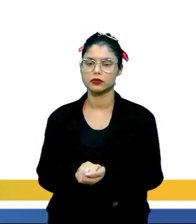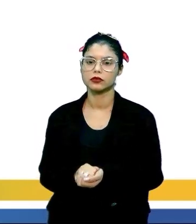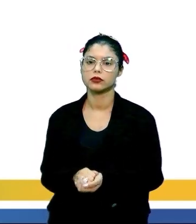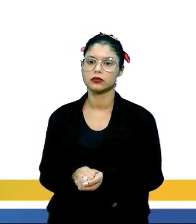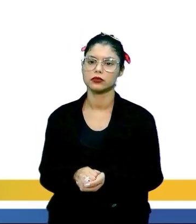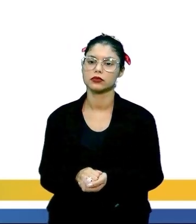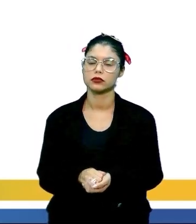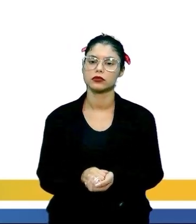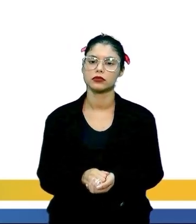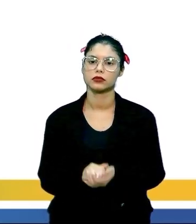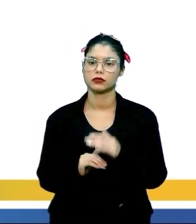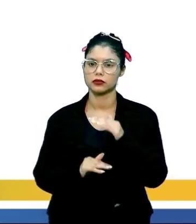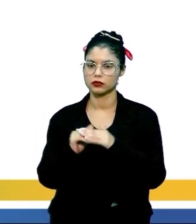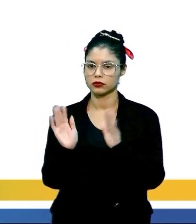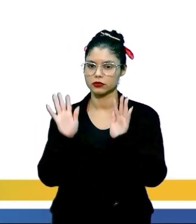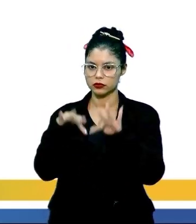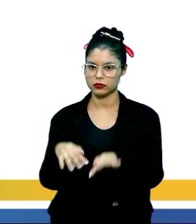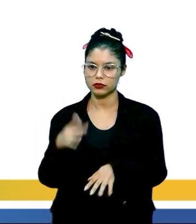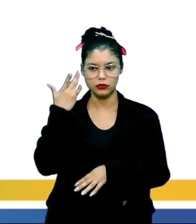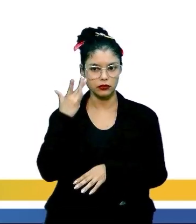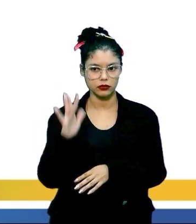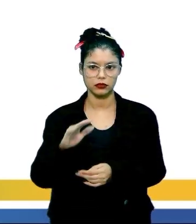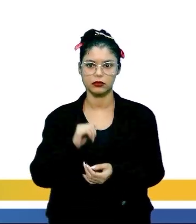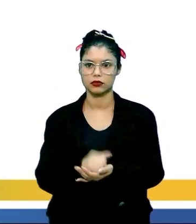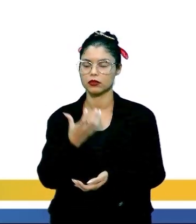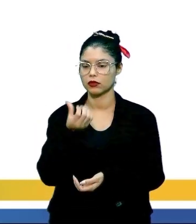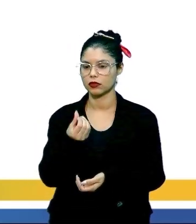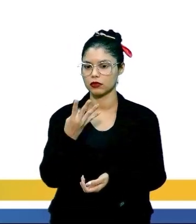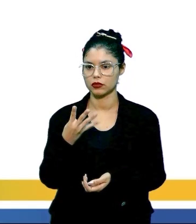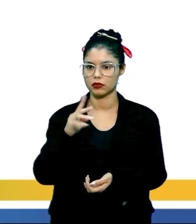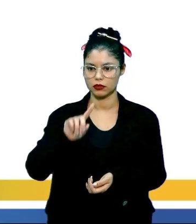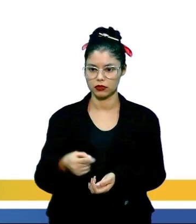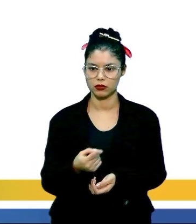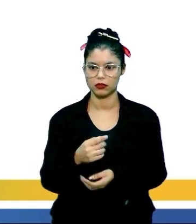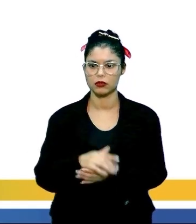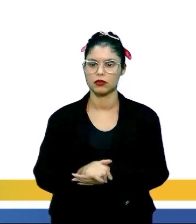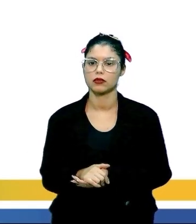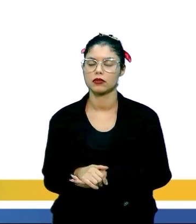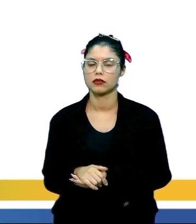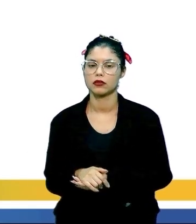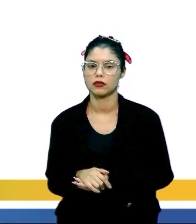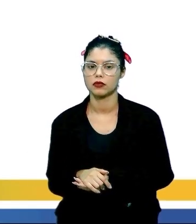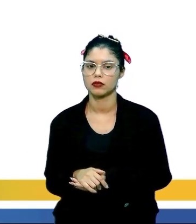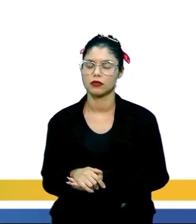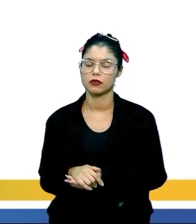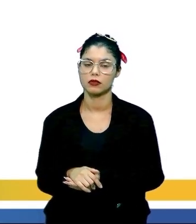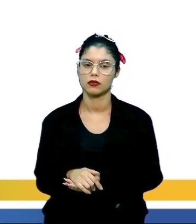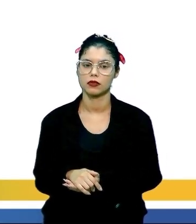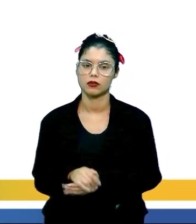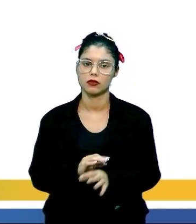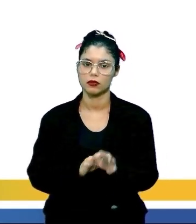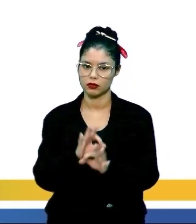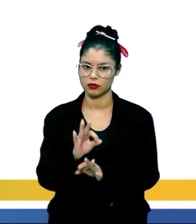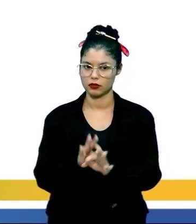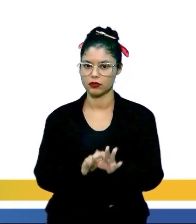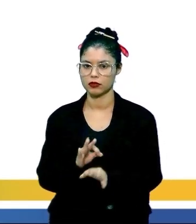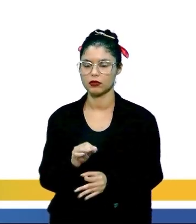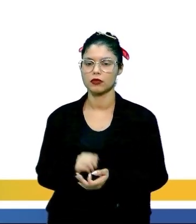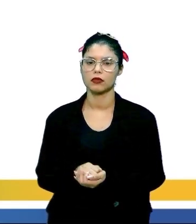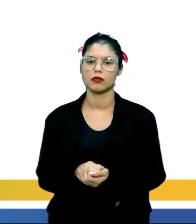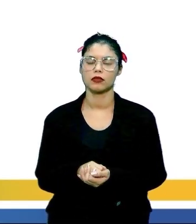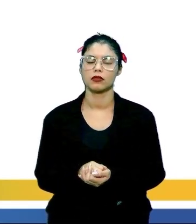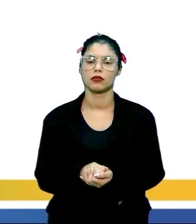cúbicos. A pressão final nós não sabemos e o volume final 64.000 centímetros cúbicos. Organizando,